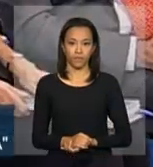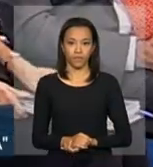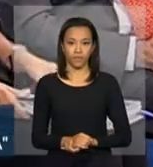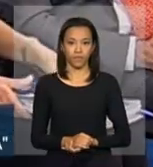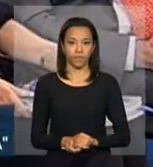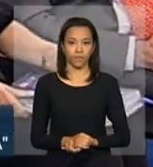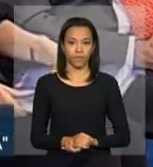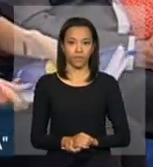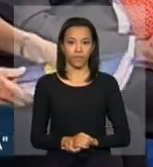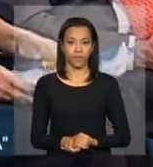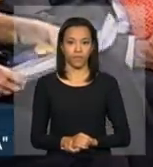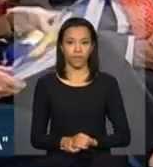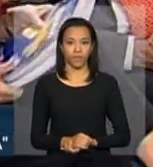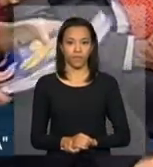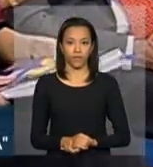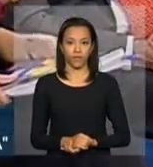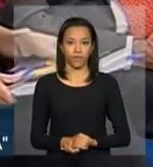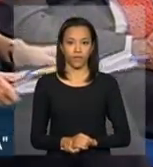Alô, como eu não vou cantar?